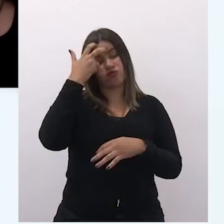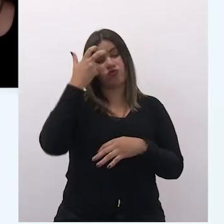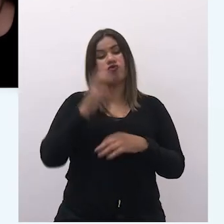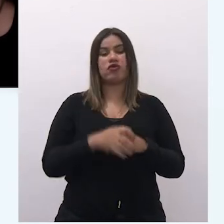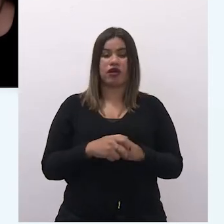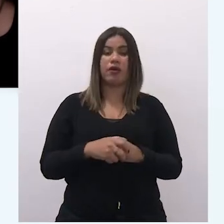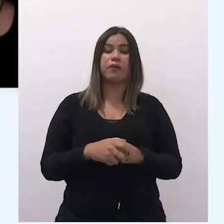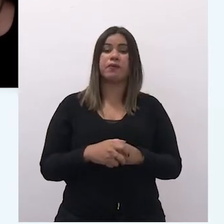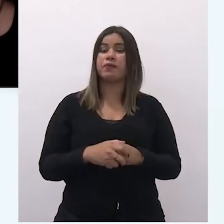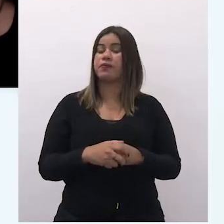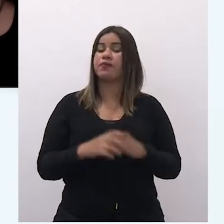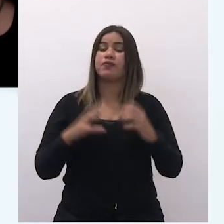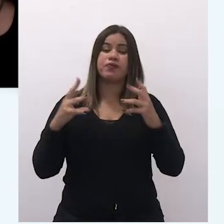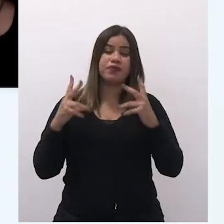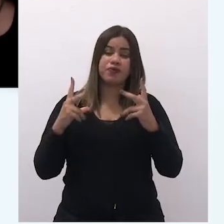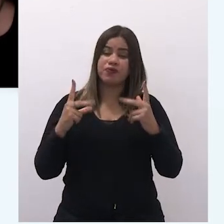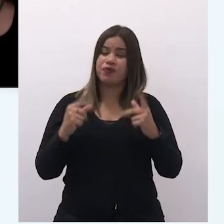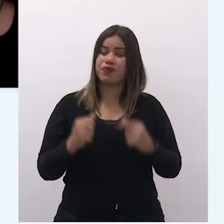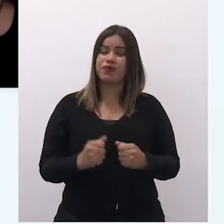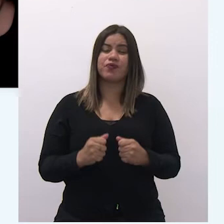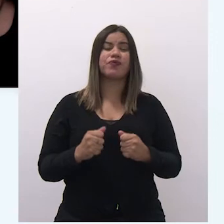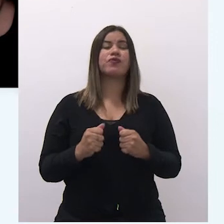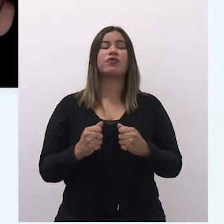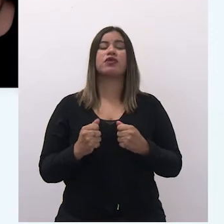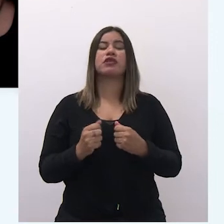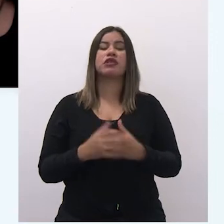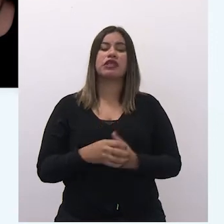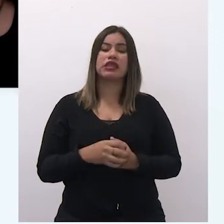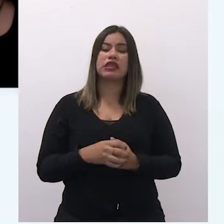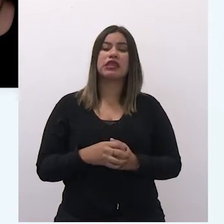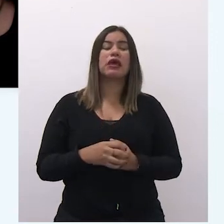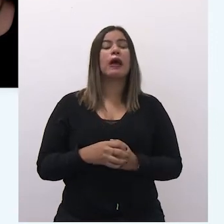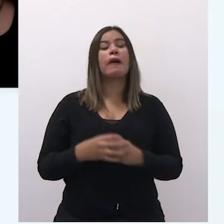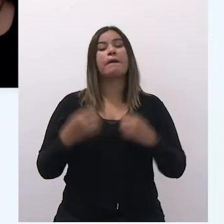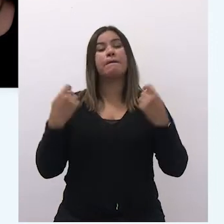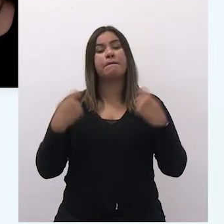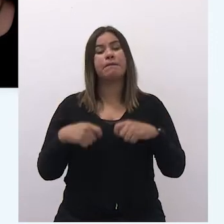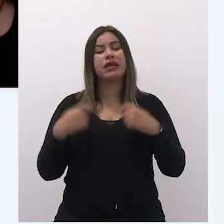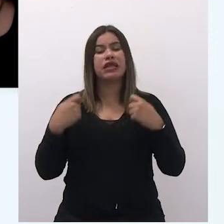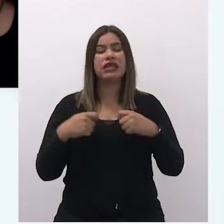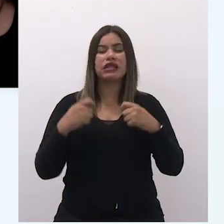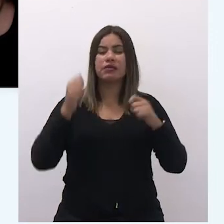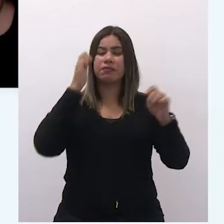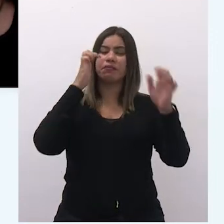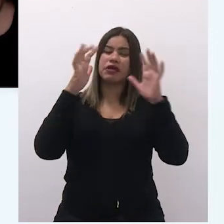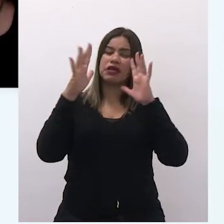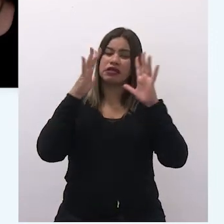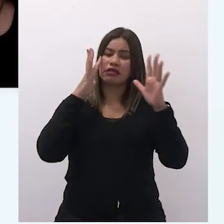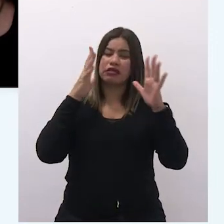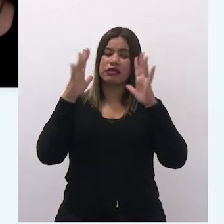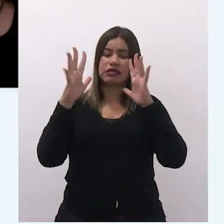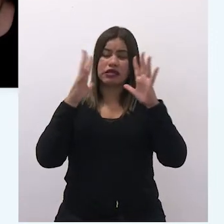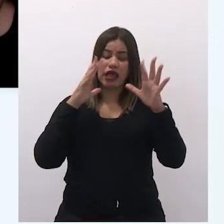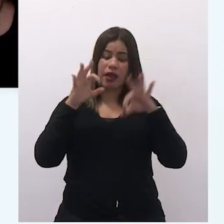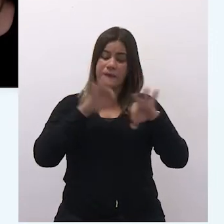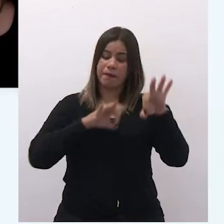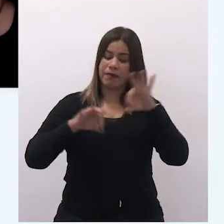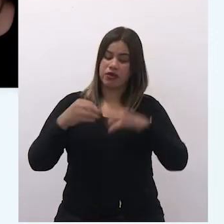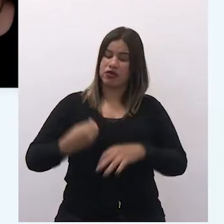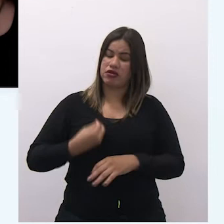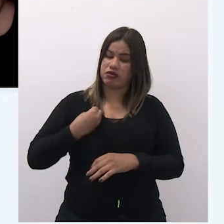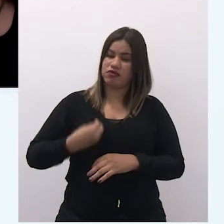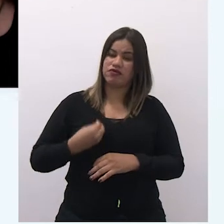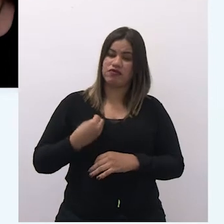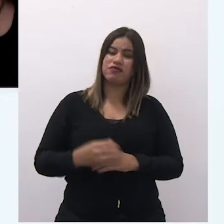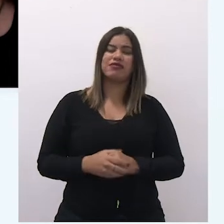esses aspectos eles precisam ser considerados dentro deste projeto de vida. Eu